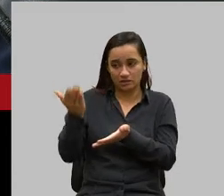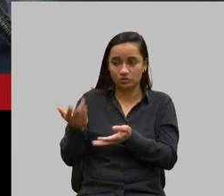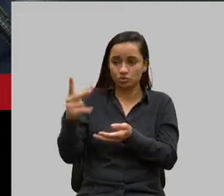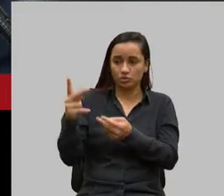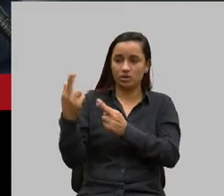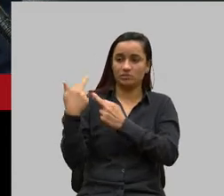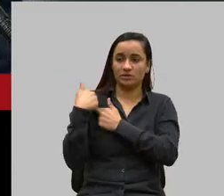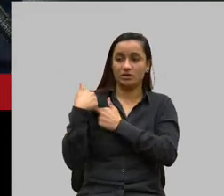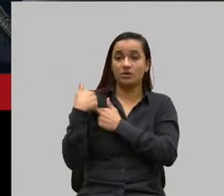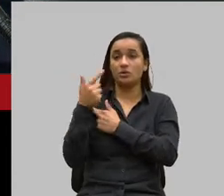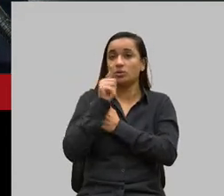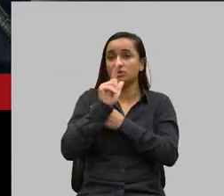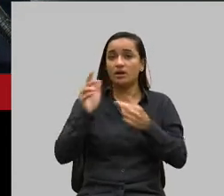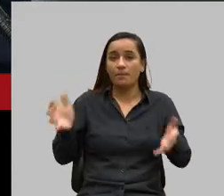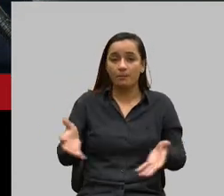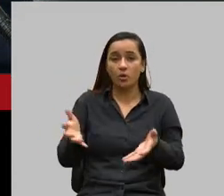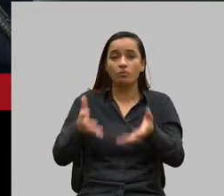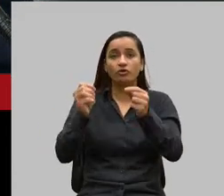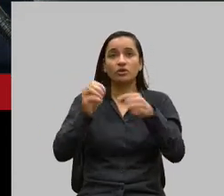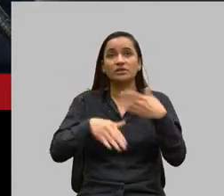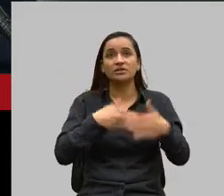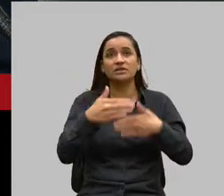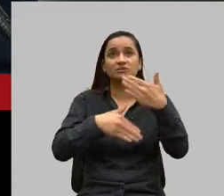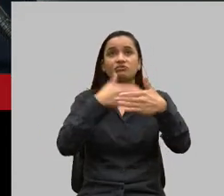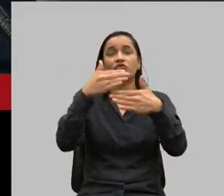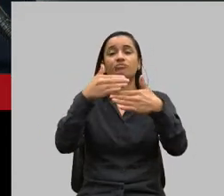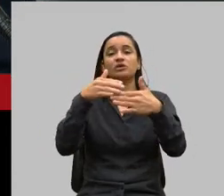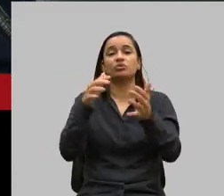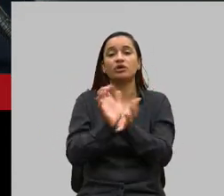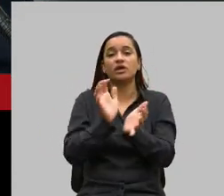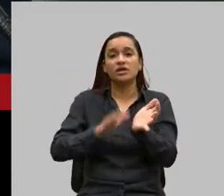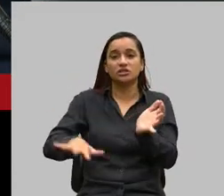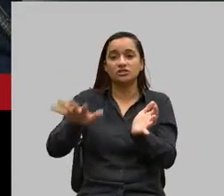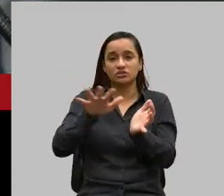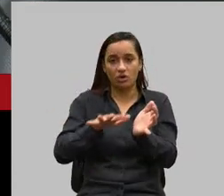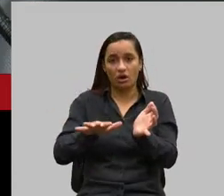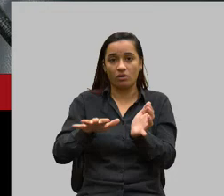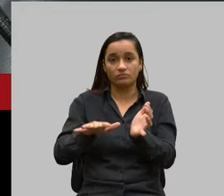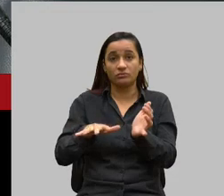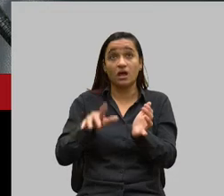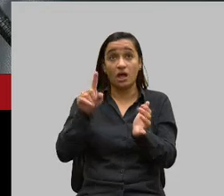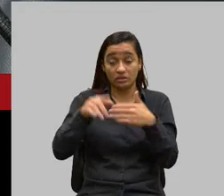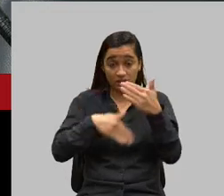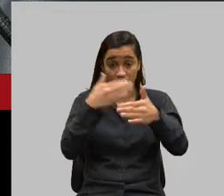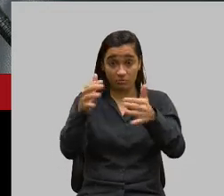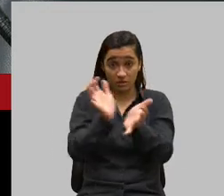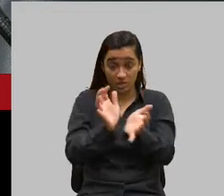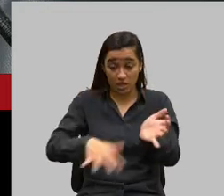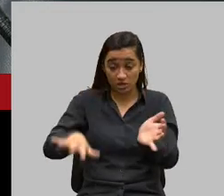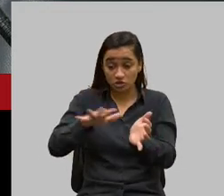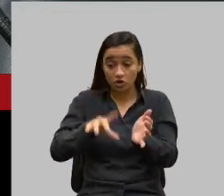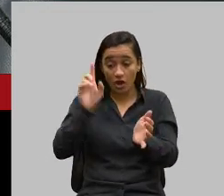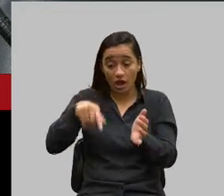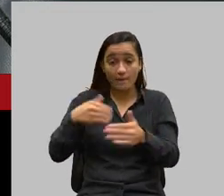vem promovendo um desenvolvimento Regional que na verdade o desenvolvimento Regional é um processo